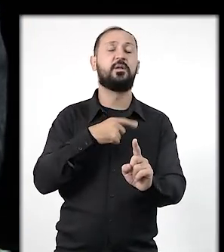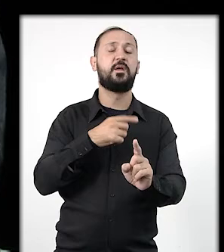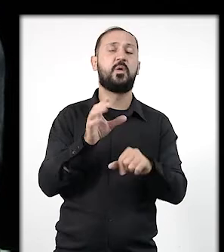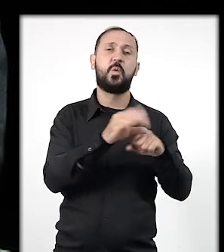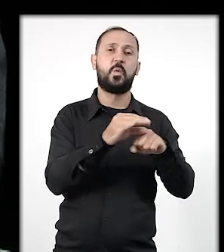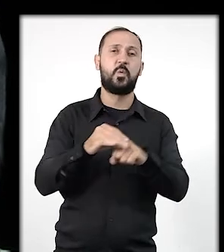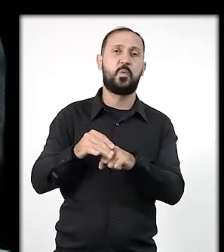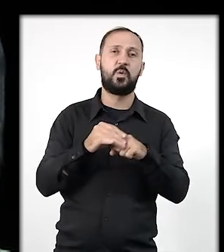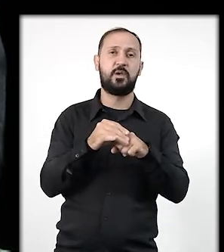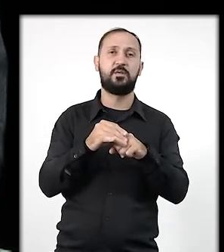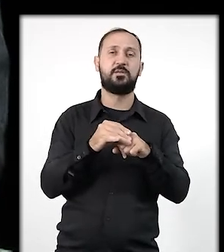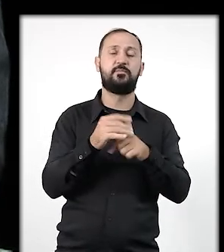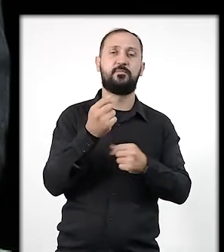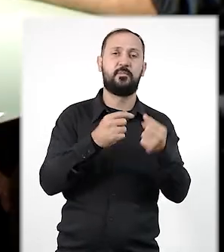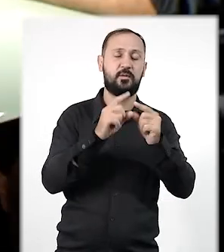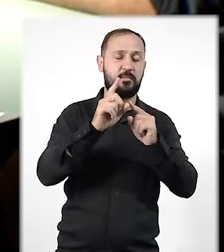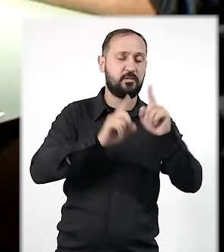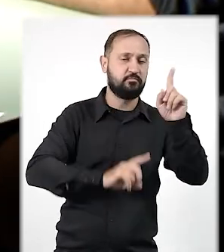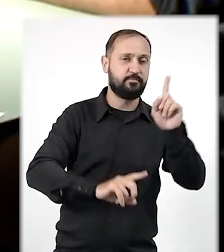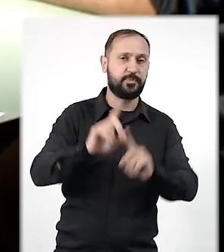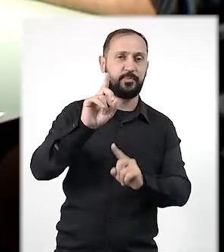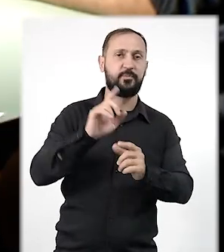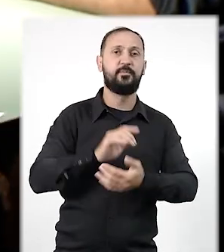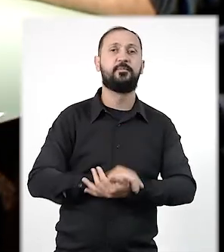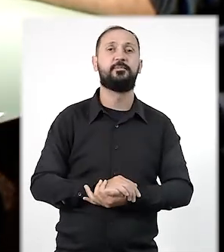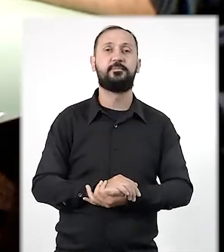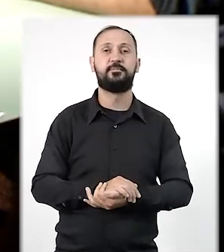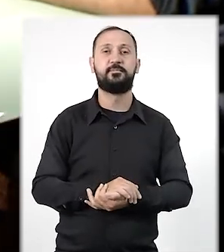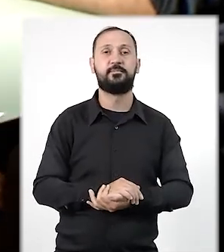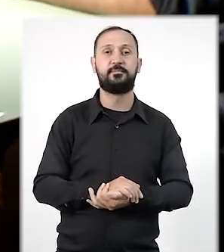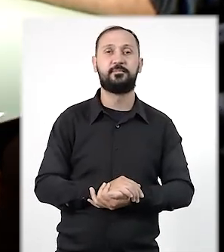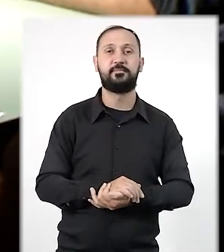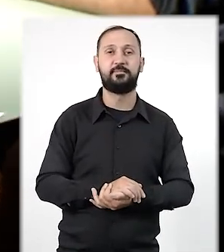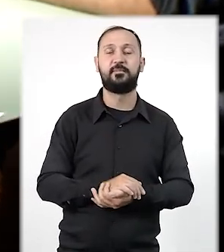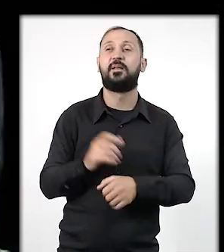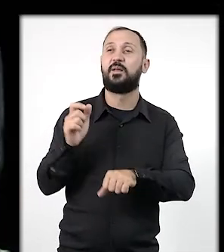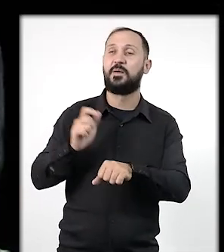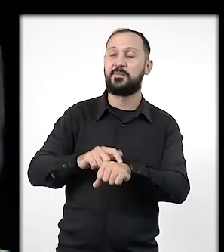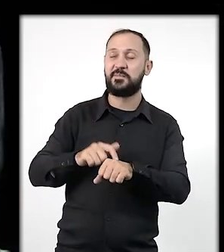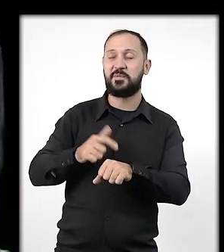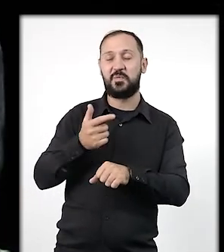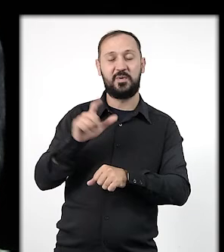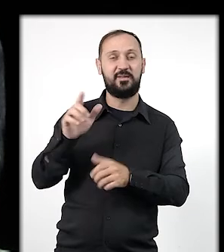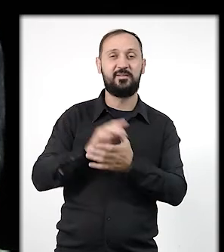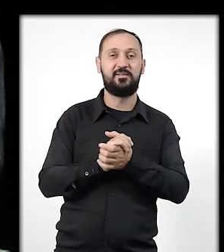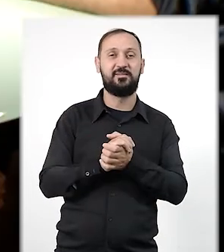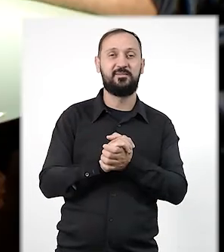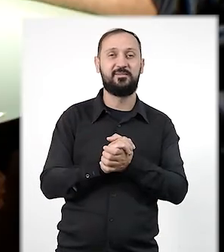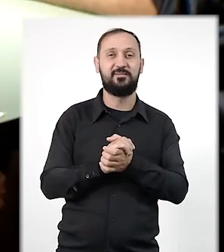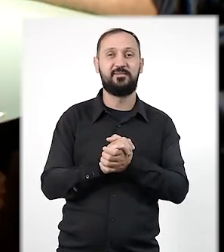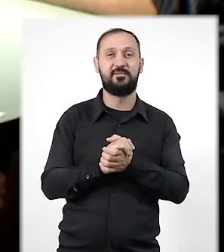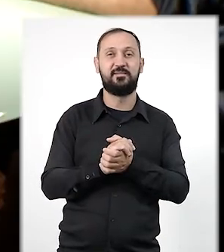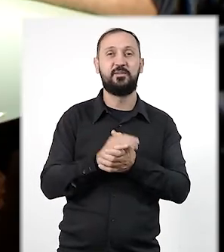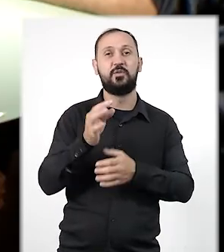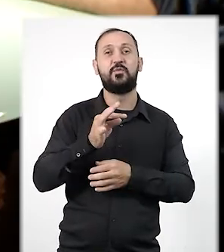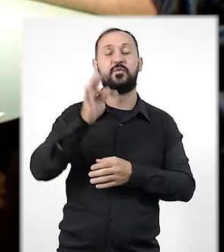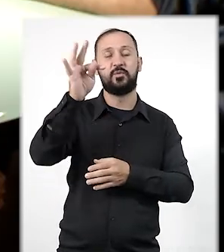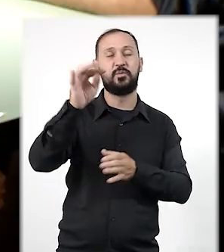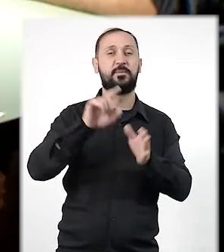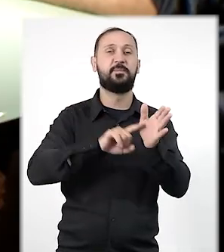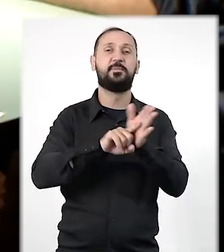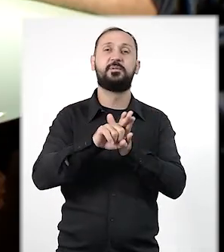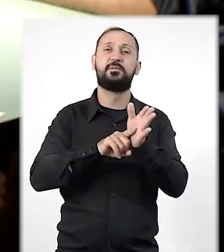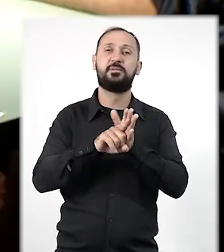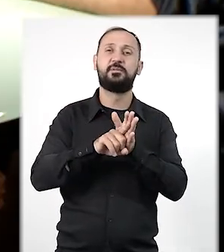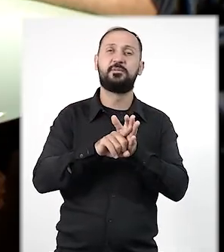conhecimento em finanças bem superior? Ficou já para um outro momento também, né? Bom, falando disso mesmo, de futuras pesquisas,